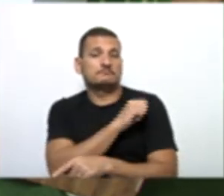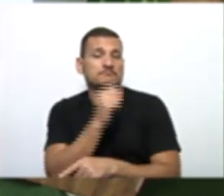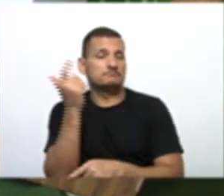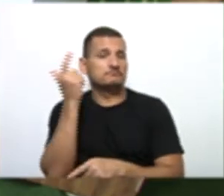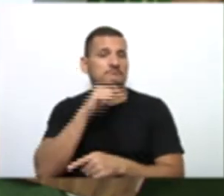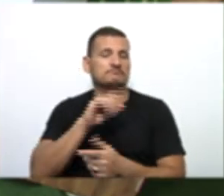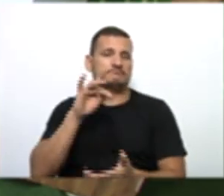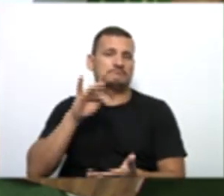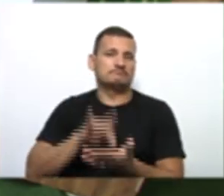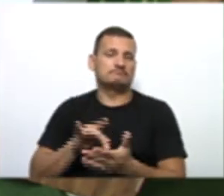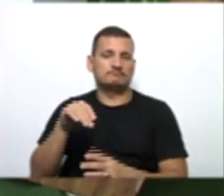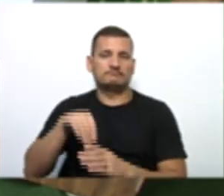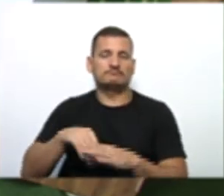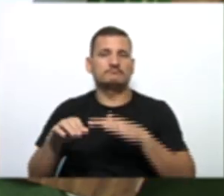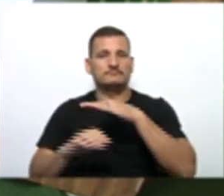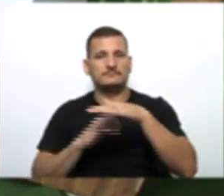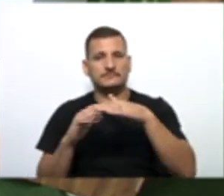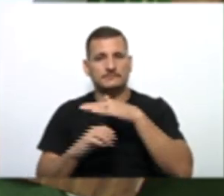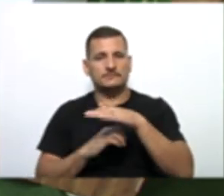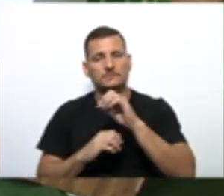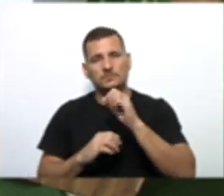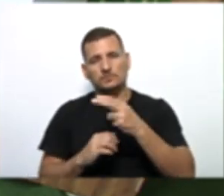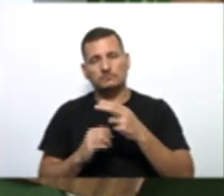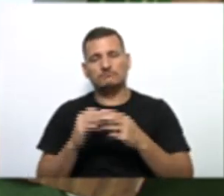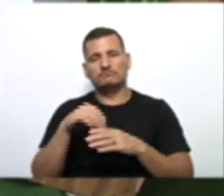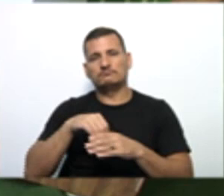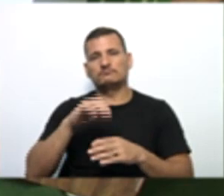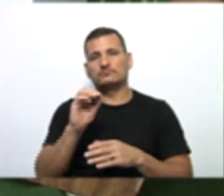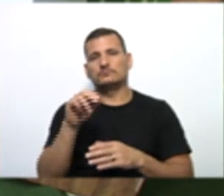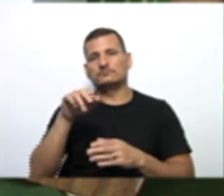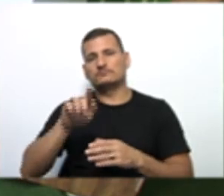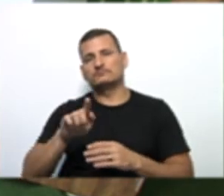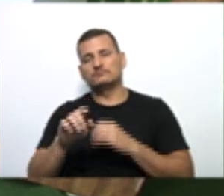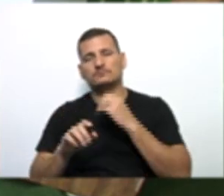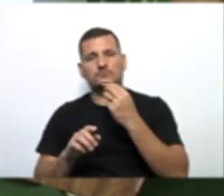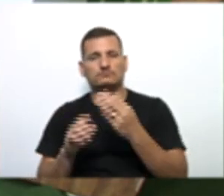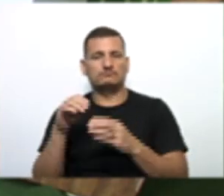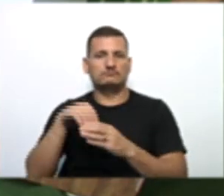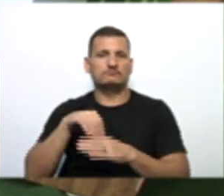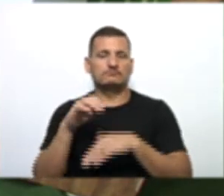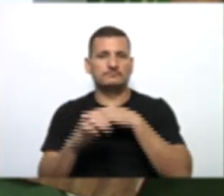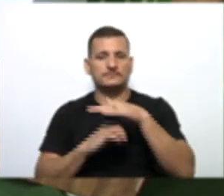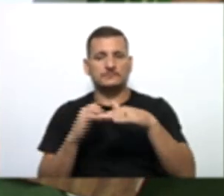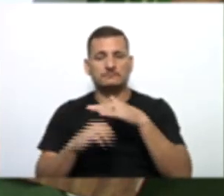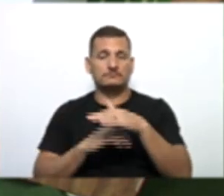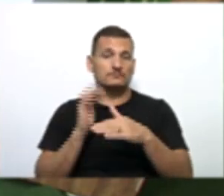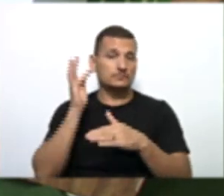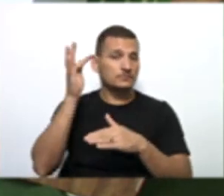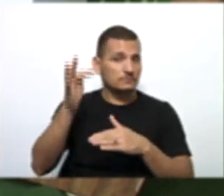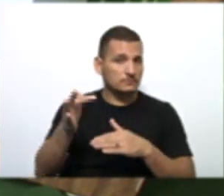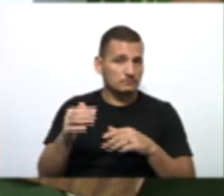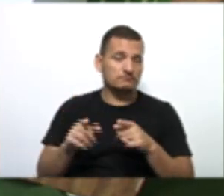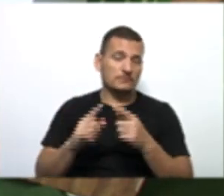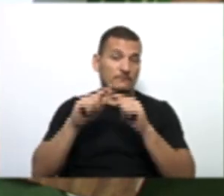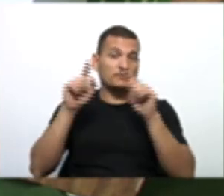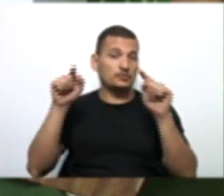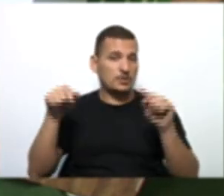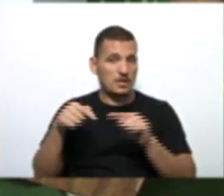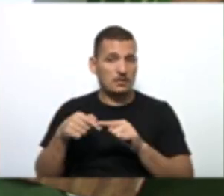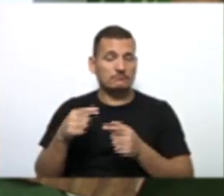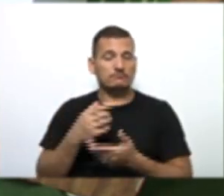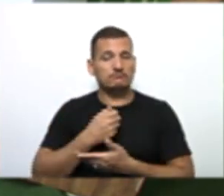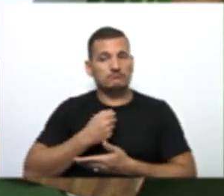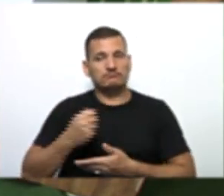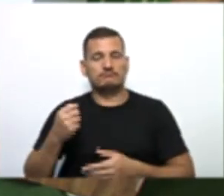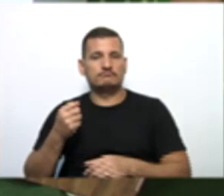se efetivar dentro da instituição, ou dentro da ONG, ou dentro da empresa, e quem sabe futuramente se tornar um funcionário daquela empresa,